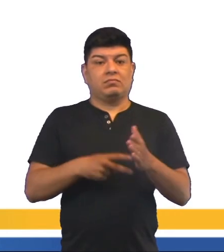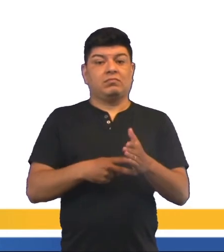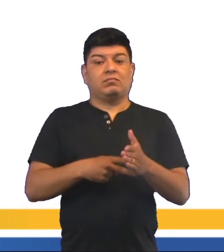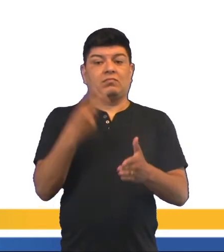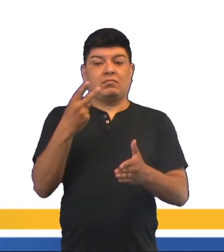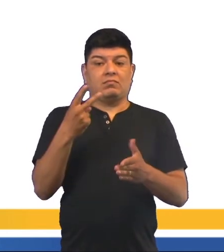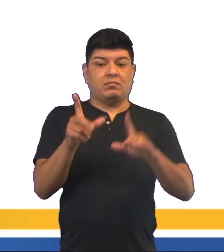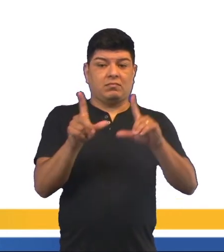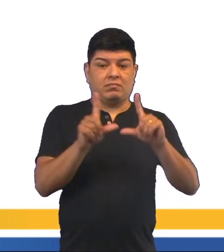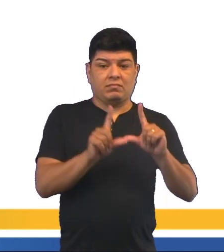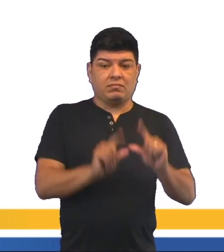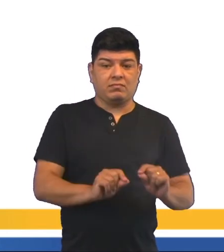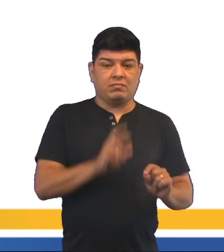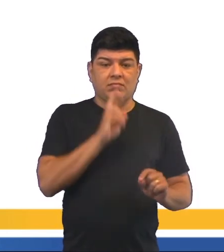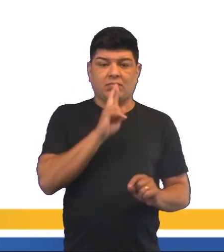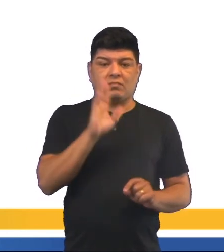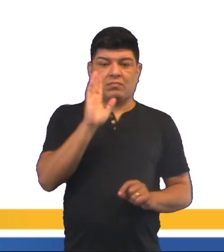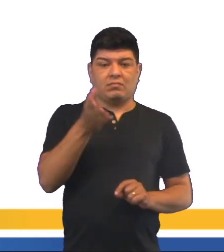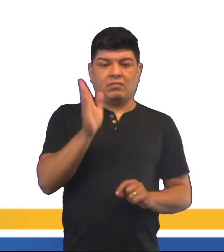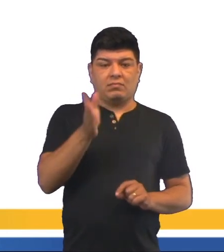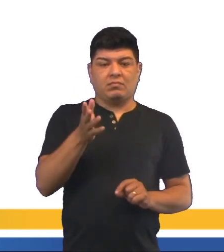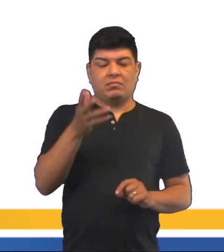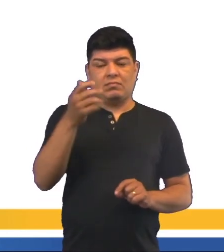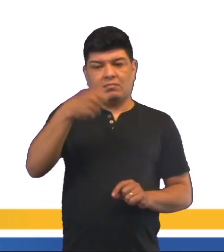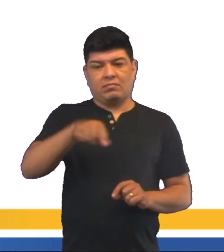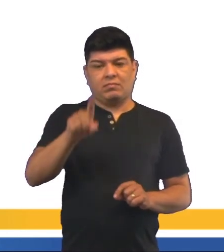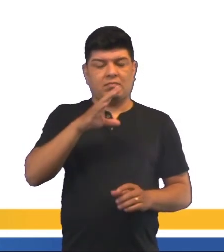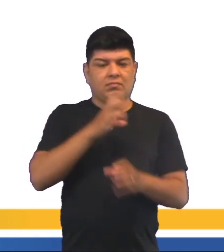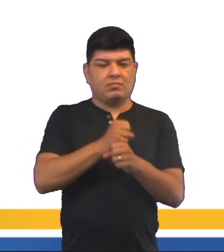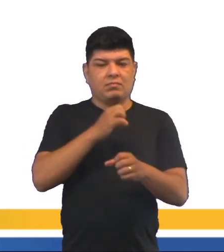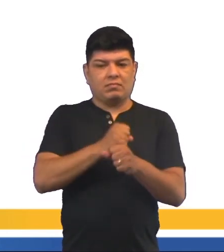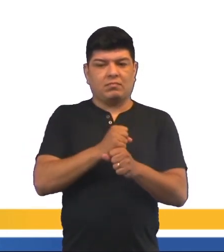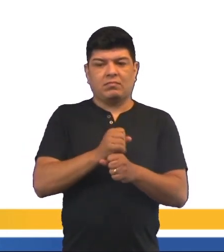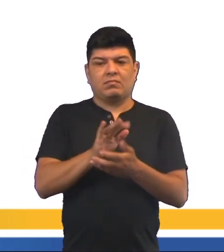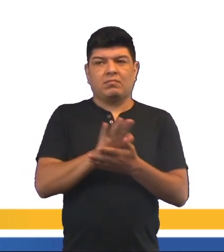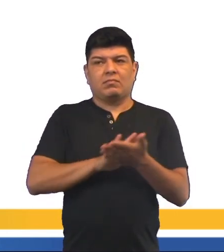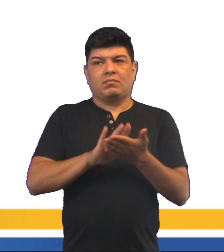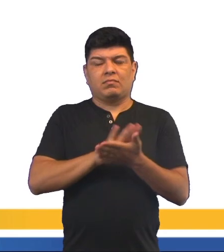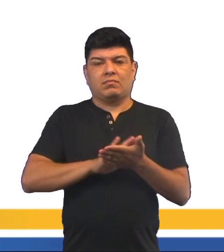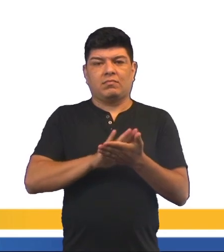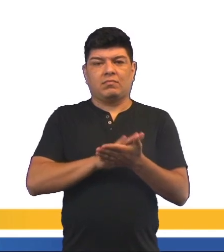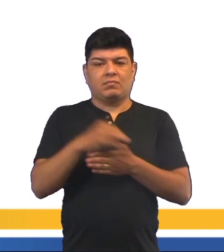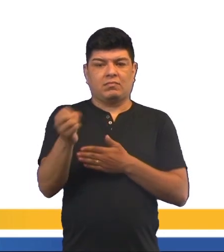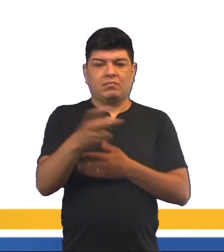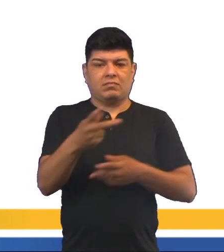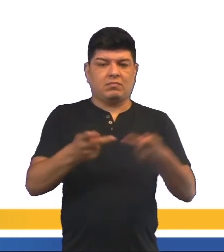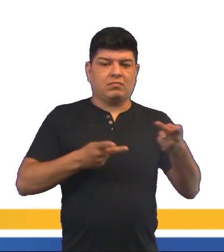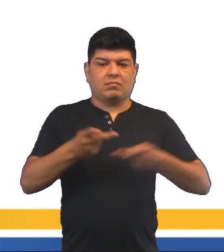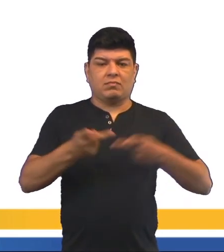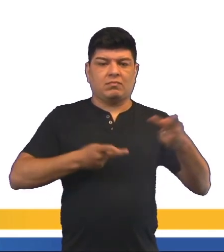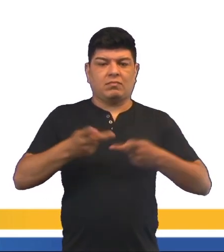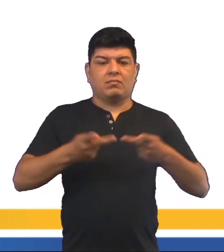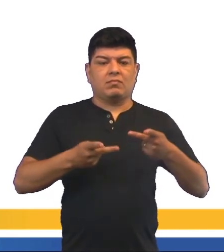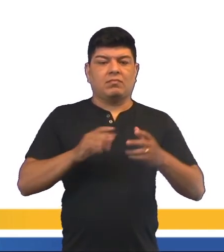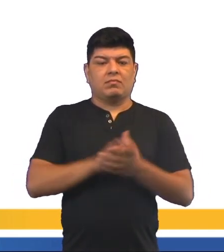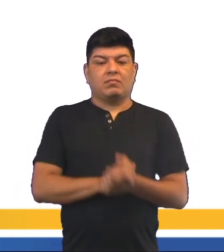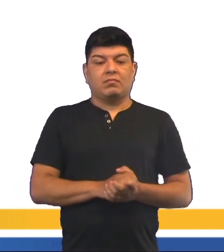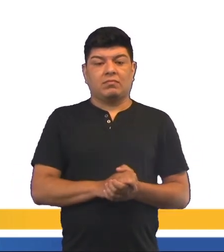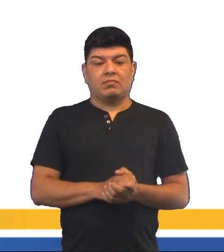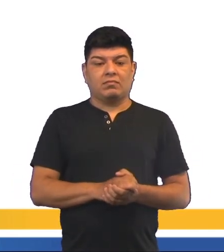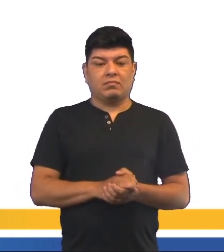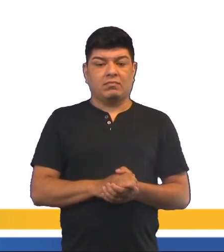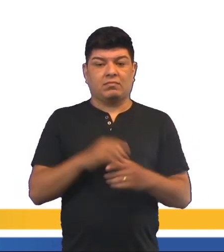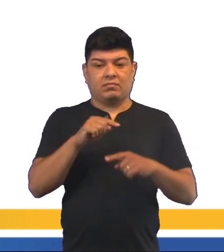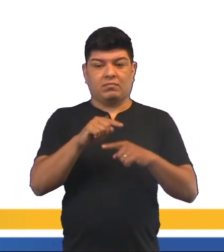vezes menor, já está dizendo a resposta aí, não precisa nem fazer cálculo, né? Para o novo projeto, as dimensões foram